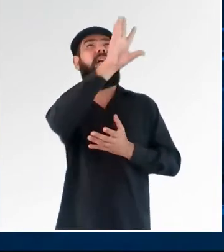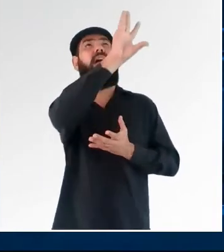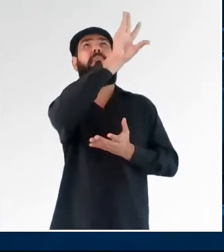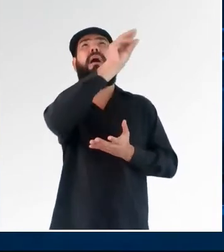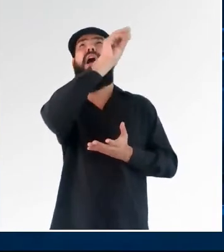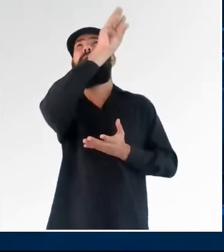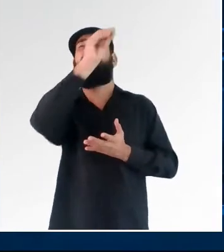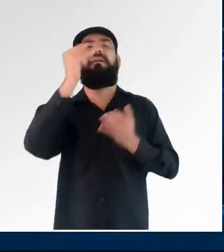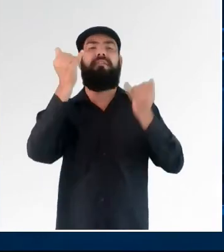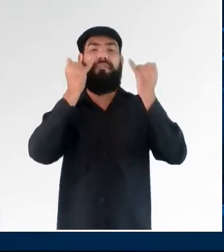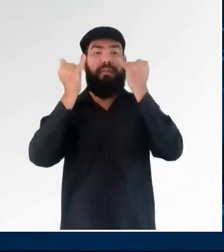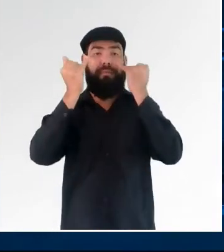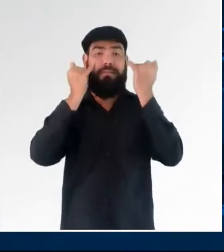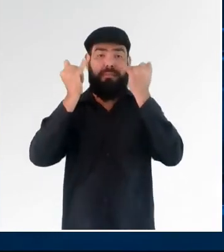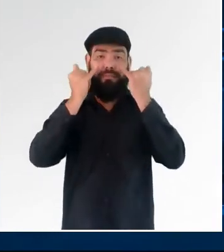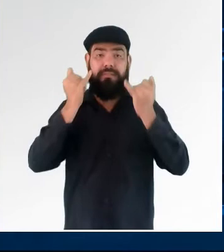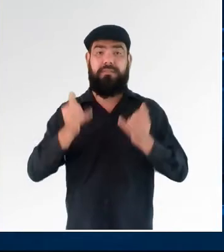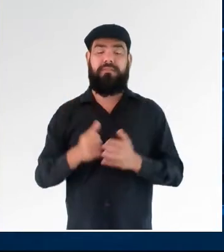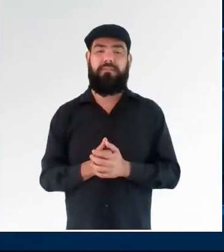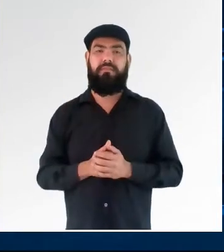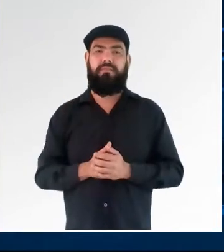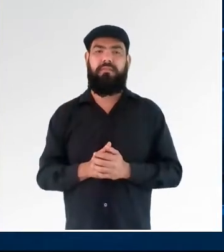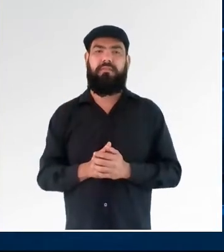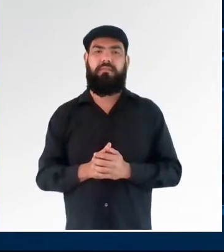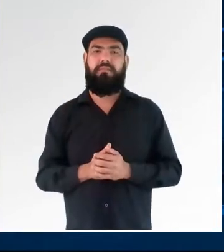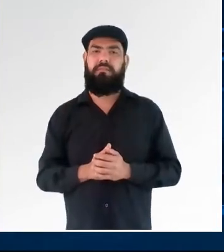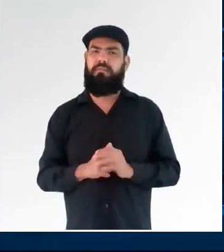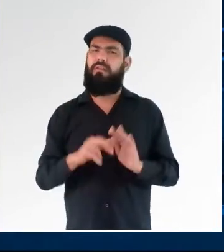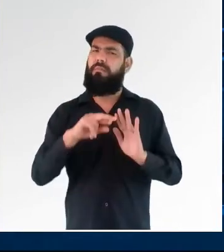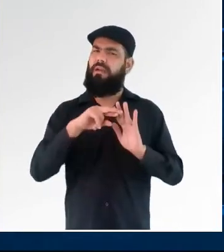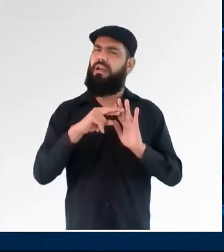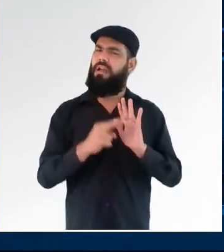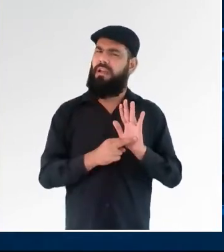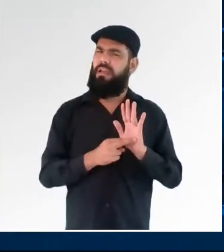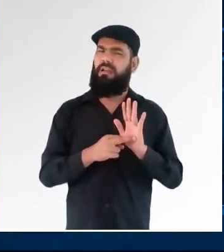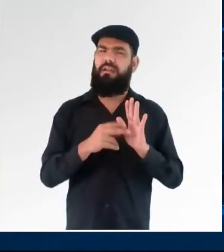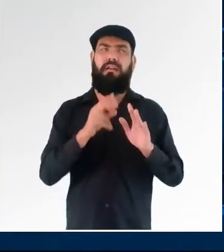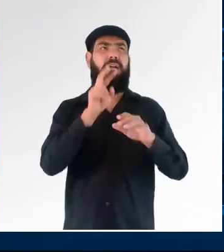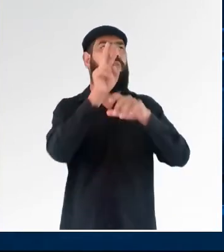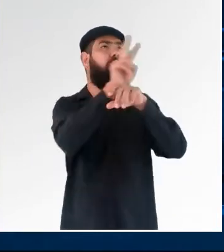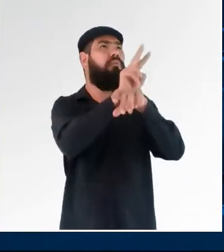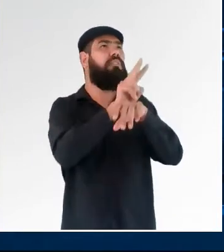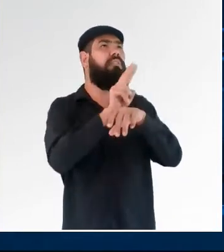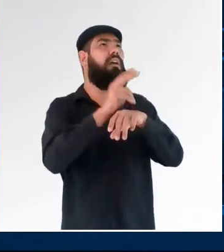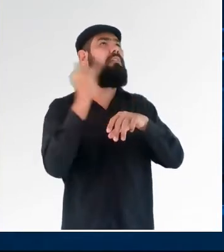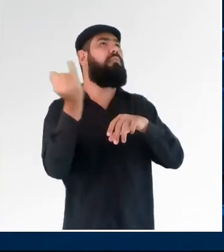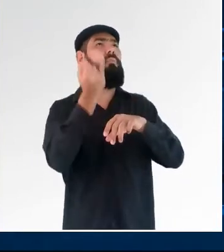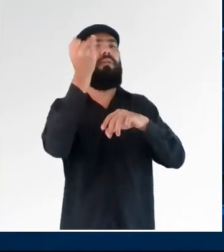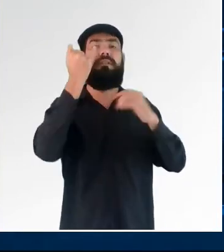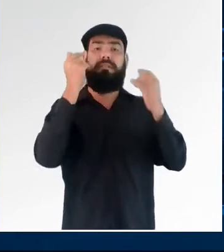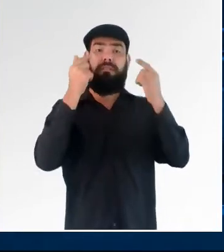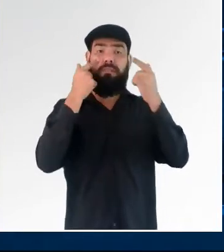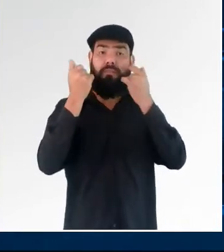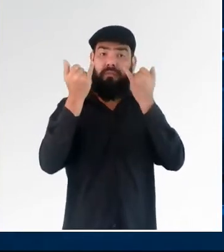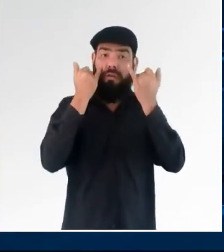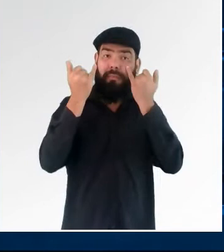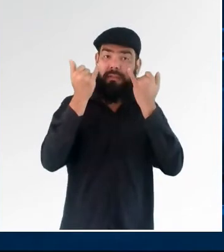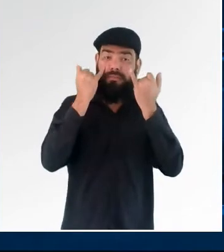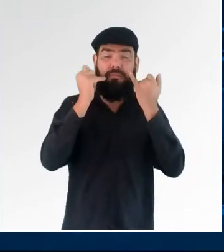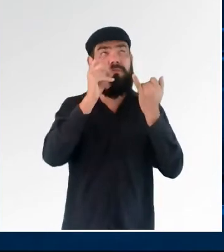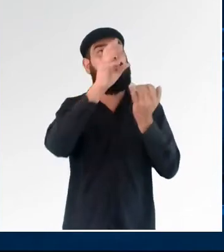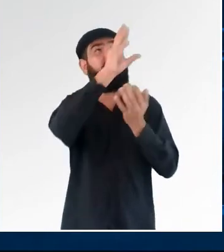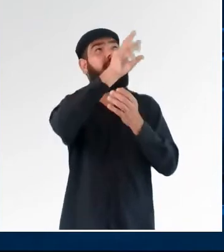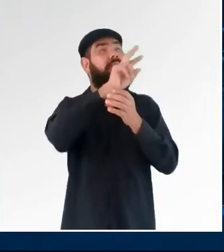informações. Uma regra prática é reduzir o texto, é preservar informações importantes. Isso você vai fazer. E